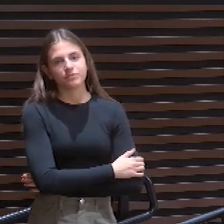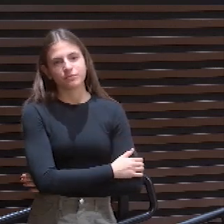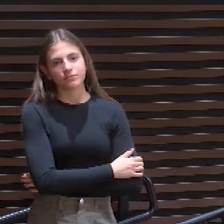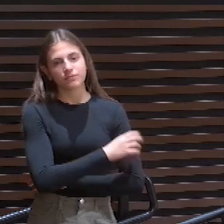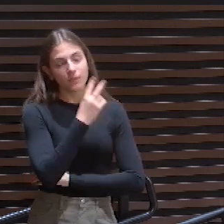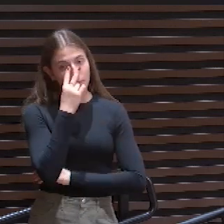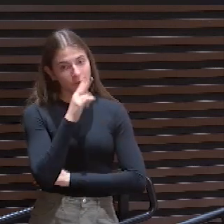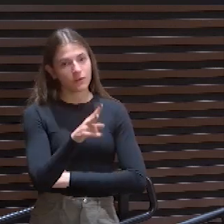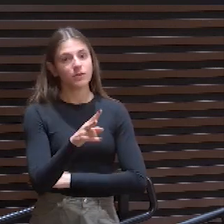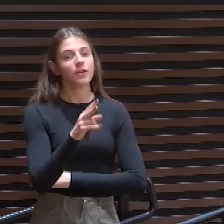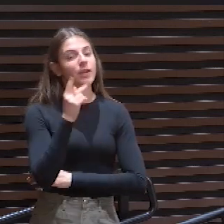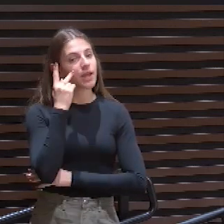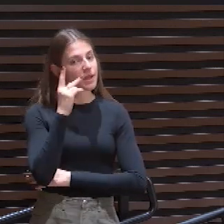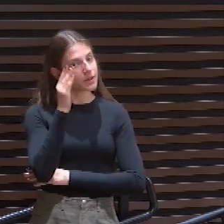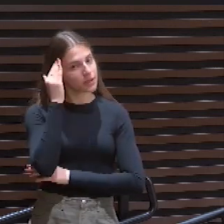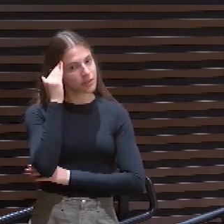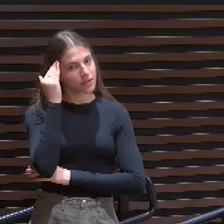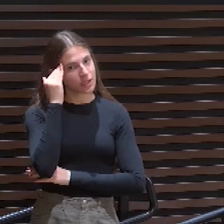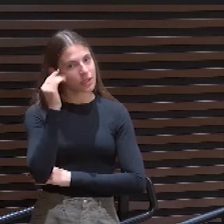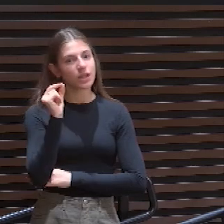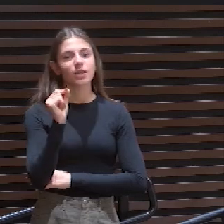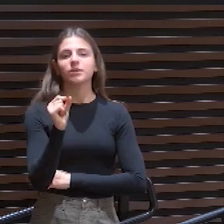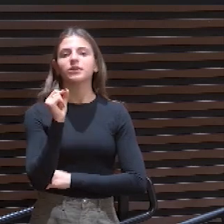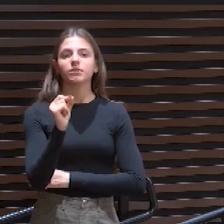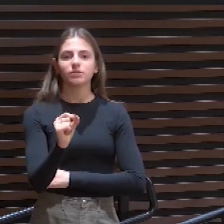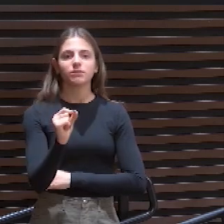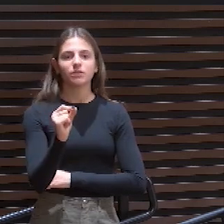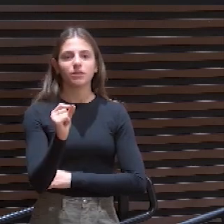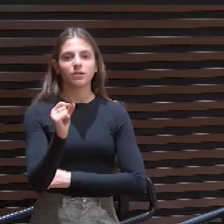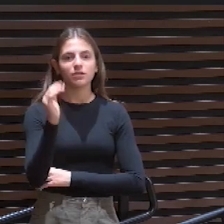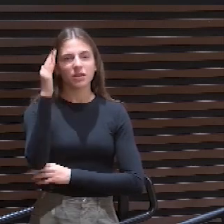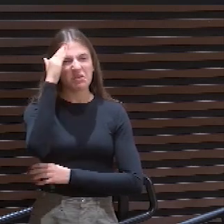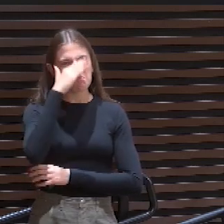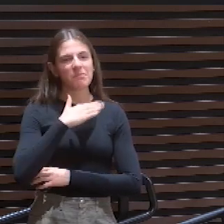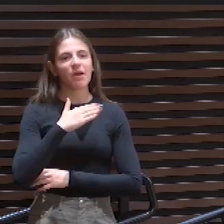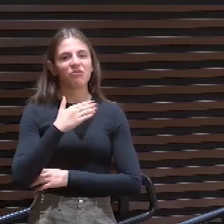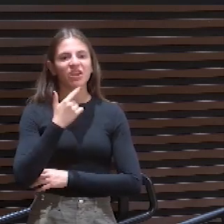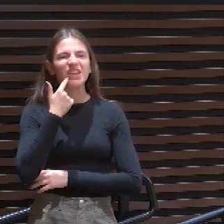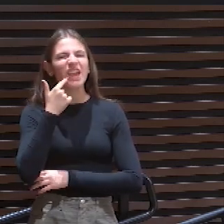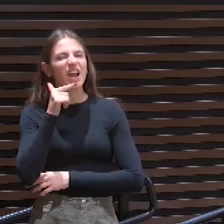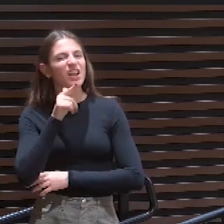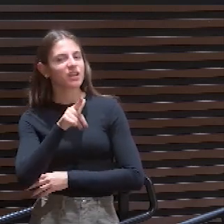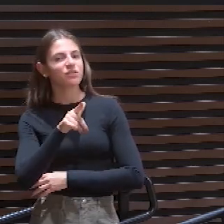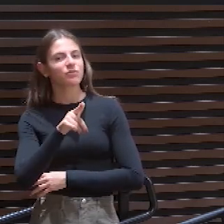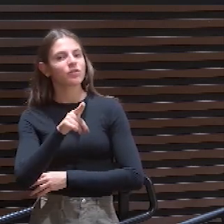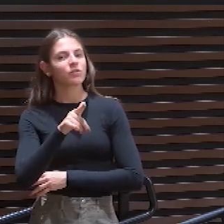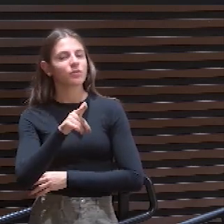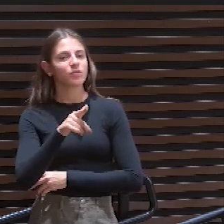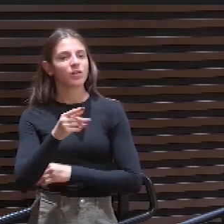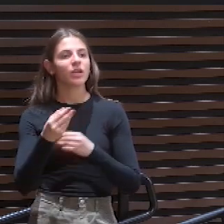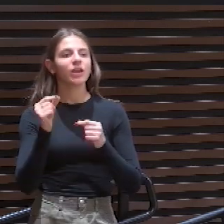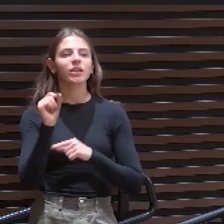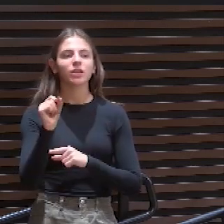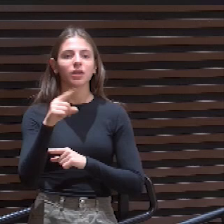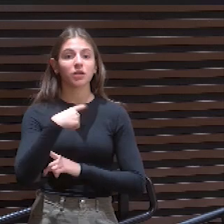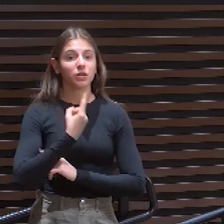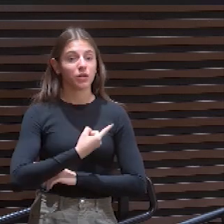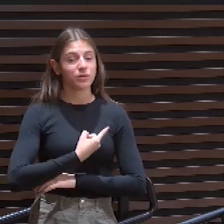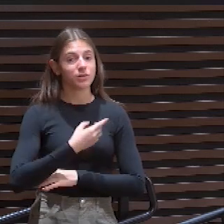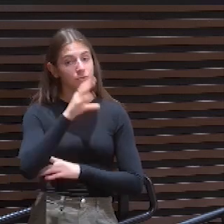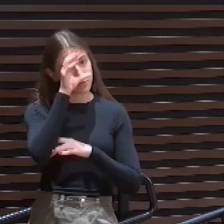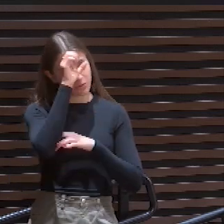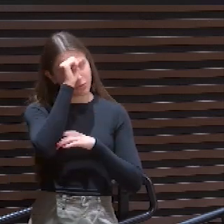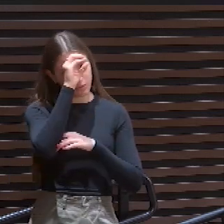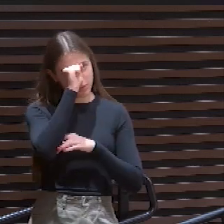Vamos ler para entender o que é a maledicência, o que é a língua, qual é o terreno que nós estamos tratando.